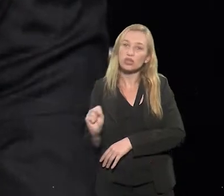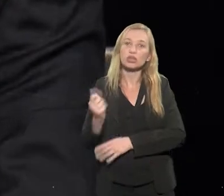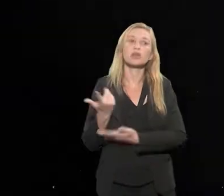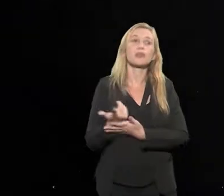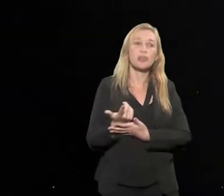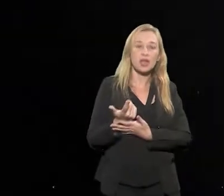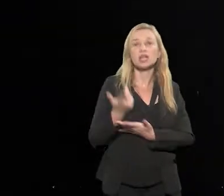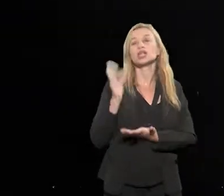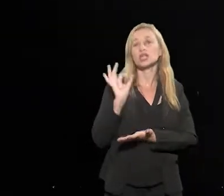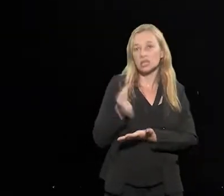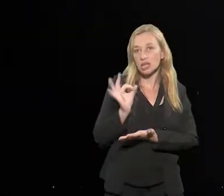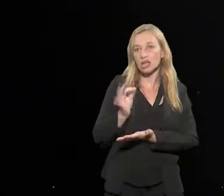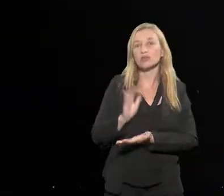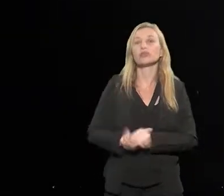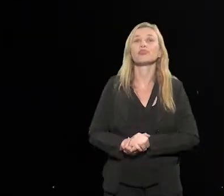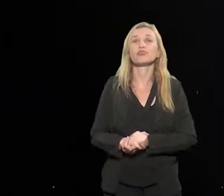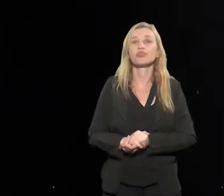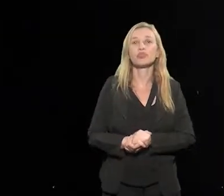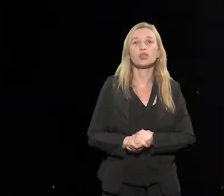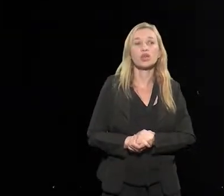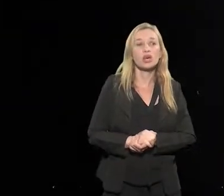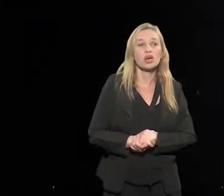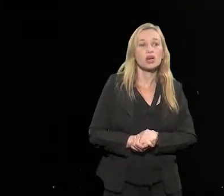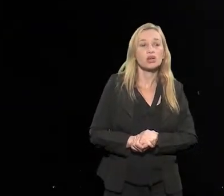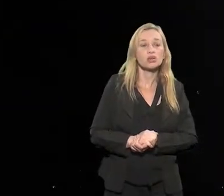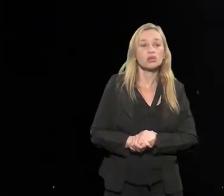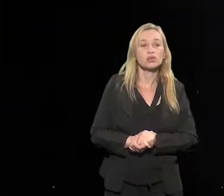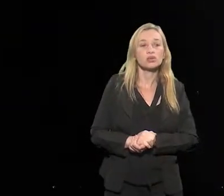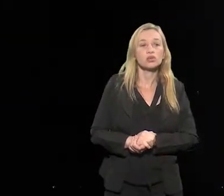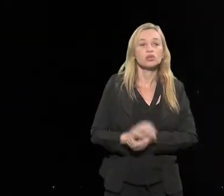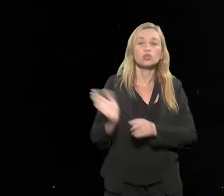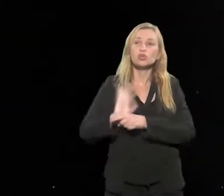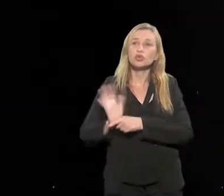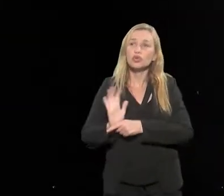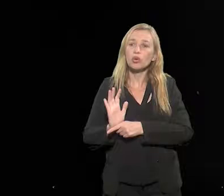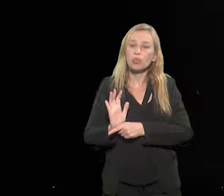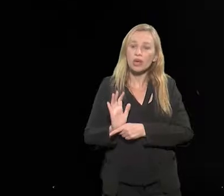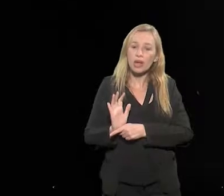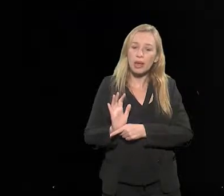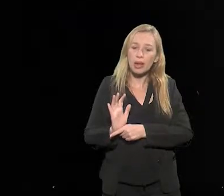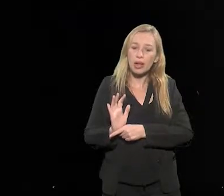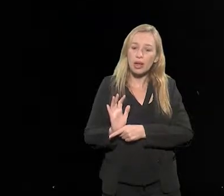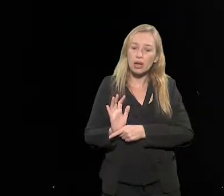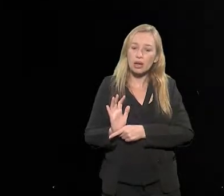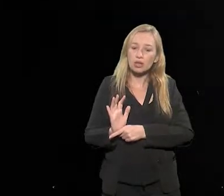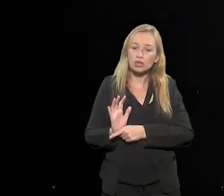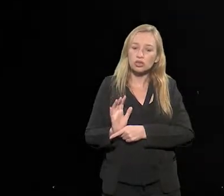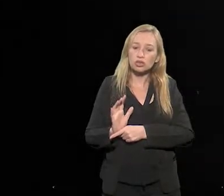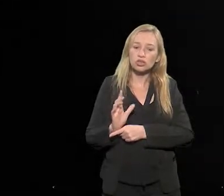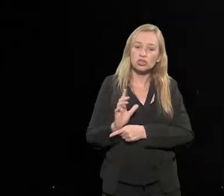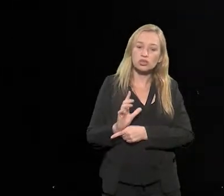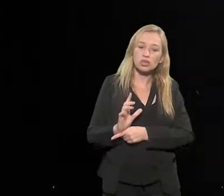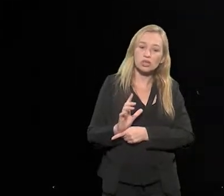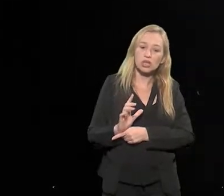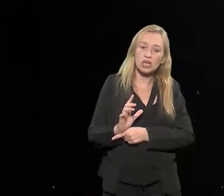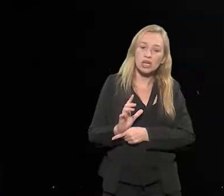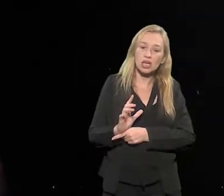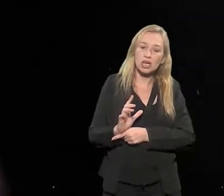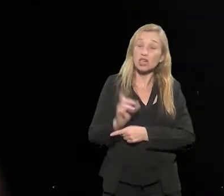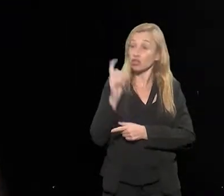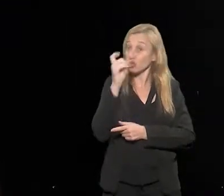gentrificação. Exatamente. E no filme, cara, eu tive que ter muito estômago,